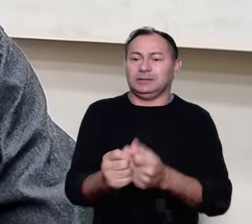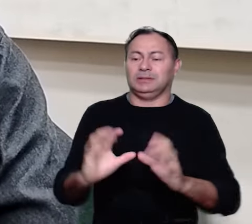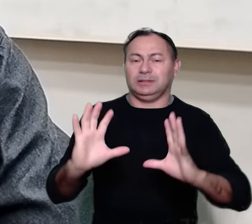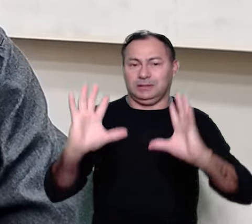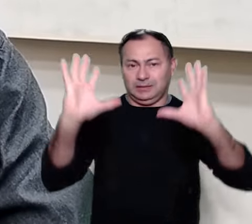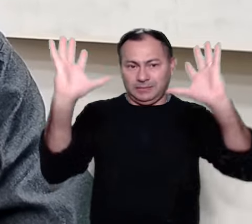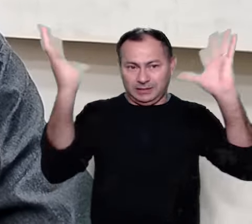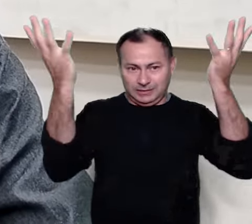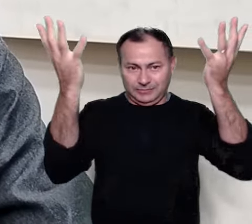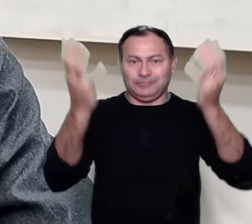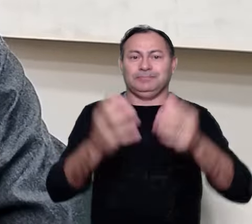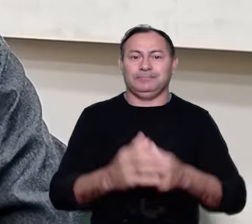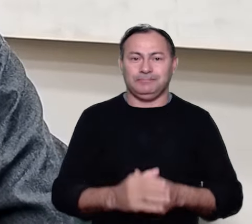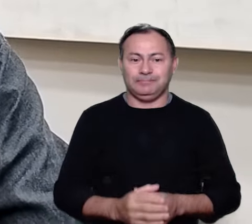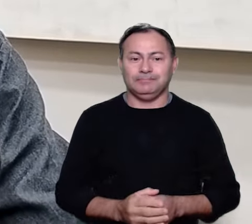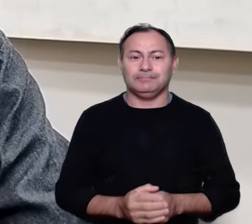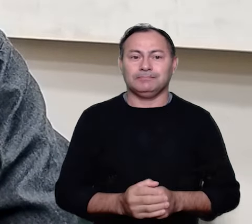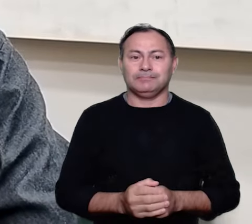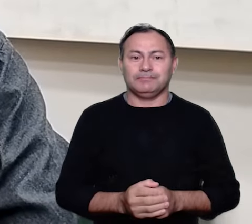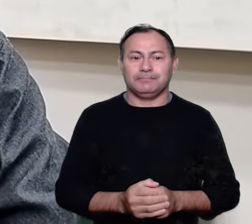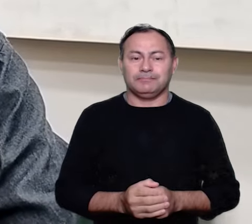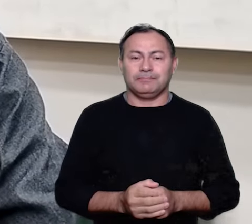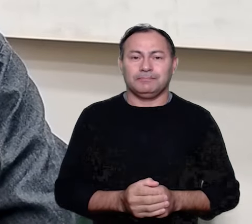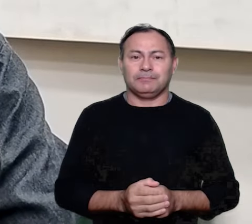a qualidade das celebrações.